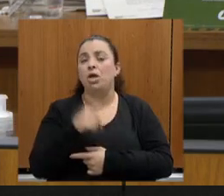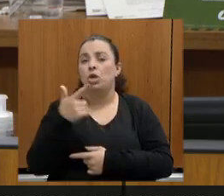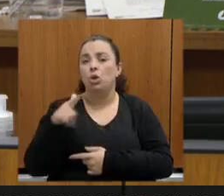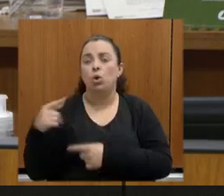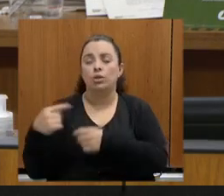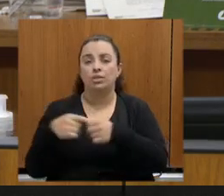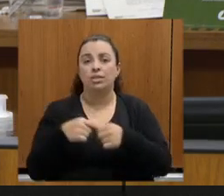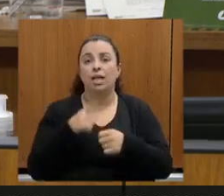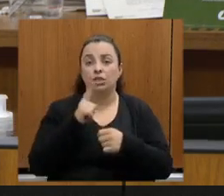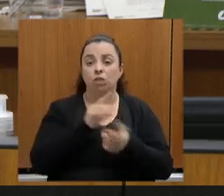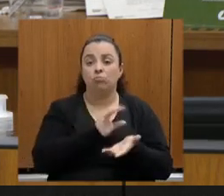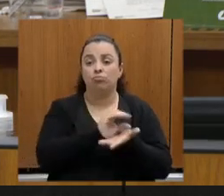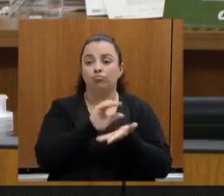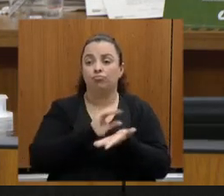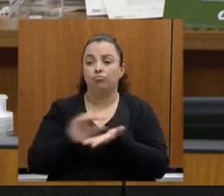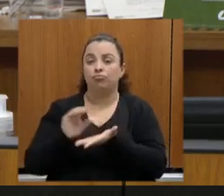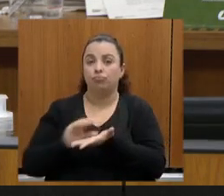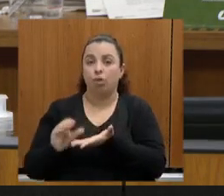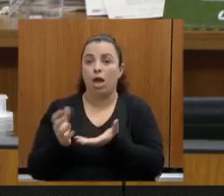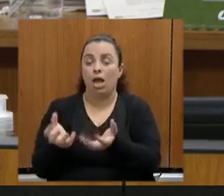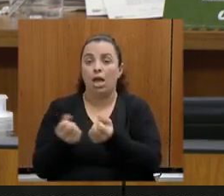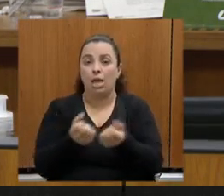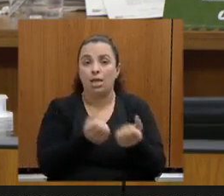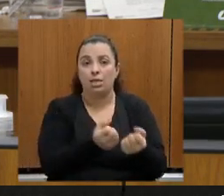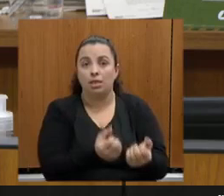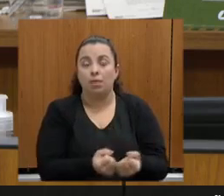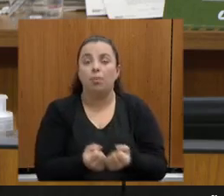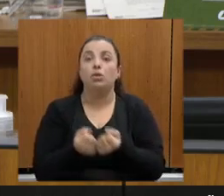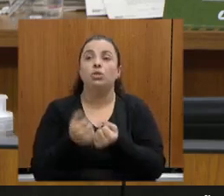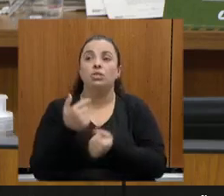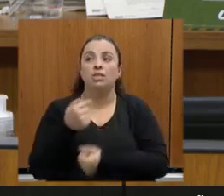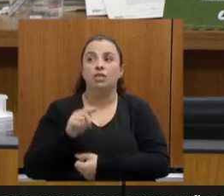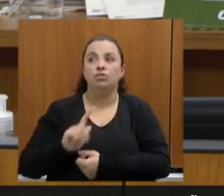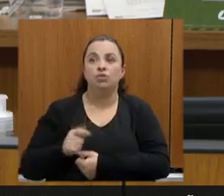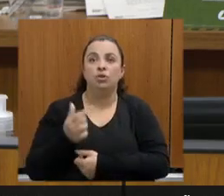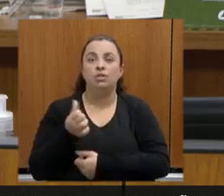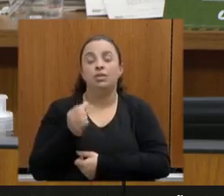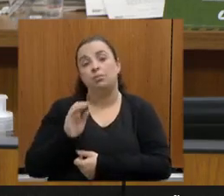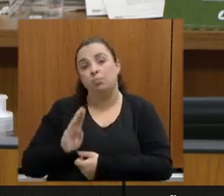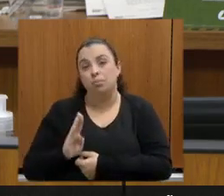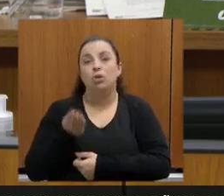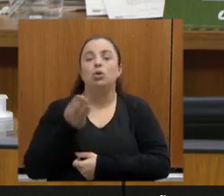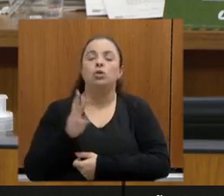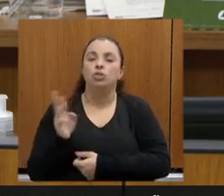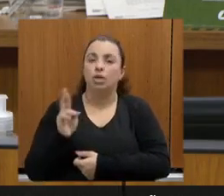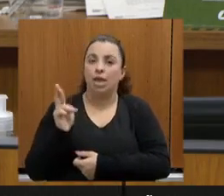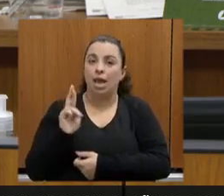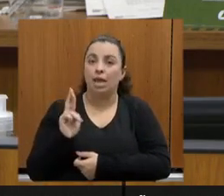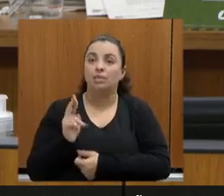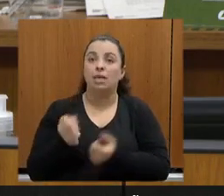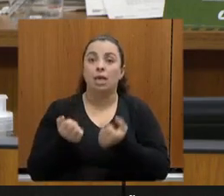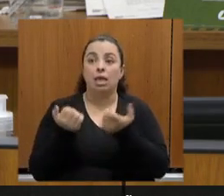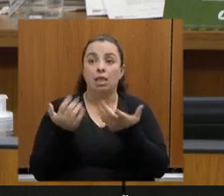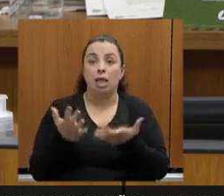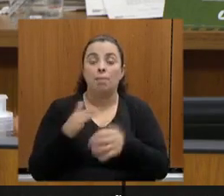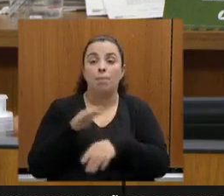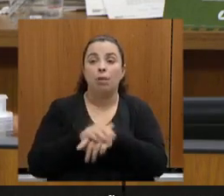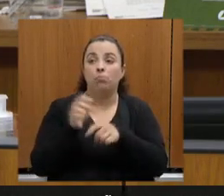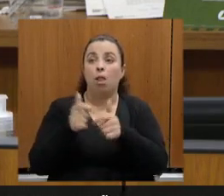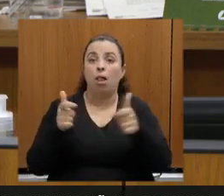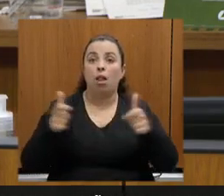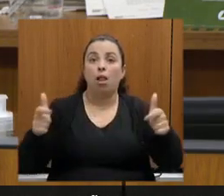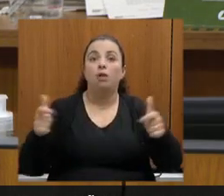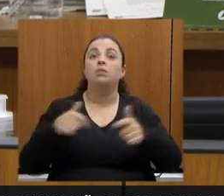investimentos mede 7,6 bilhões de reais gerando empregos para o norte de Minas a